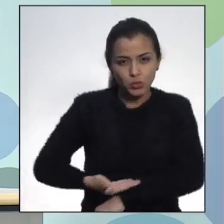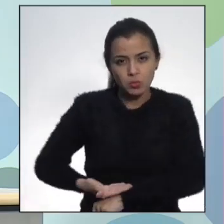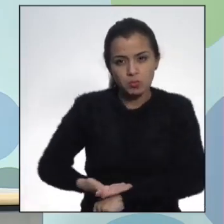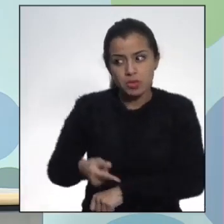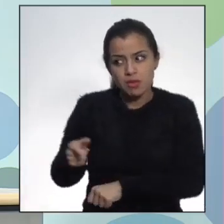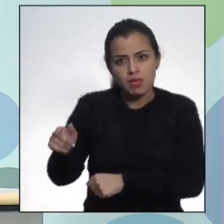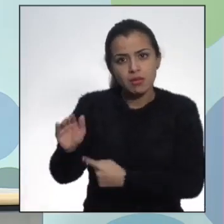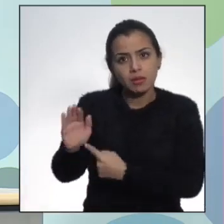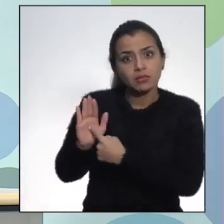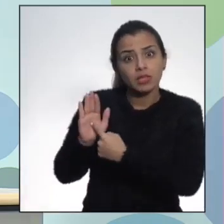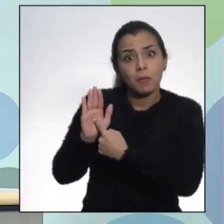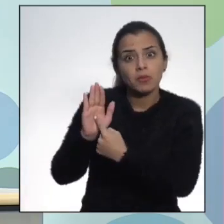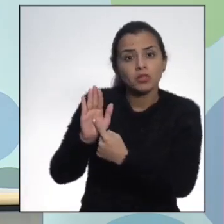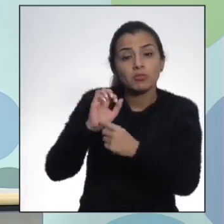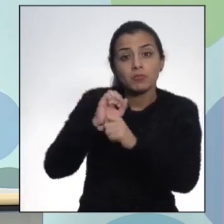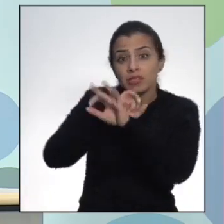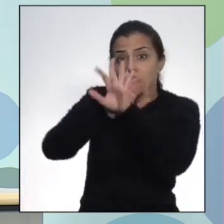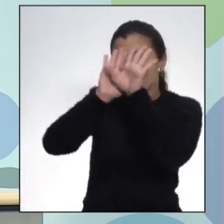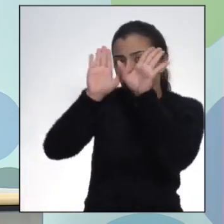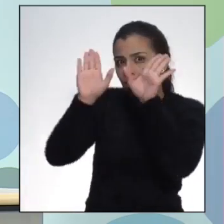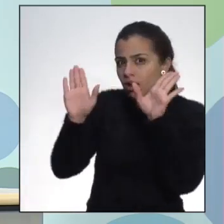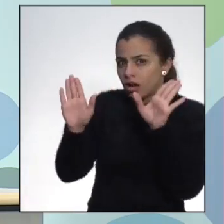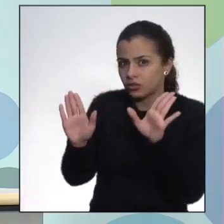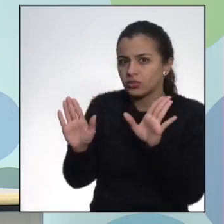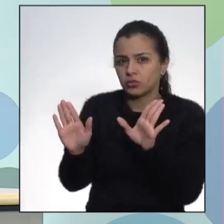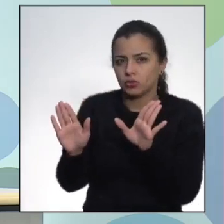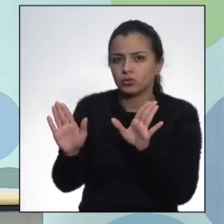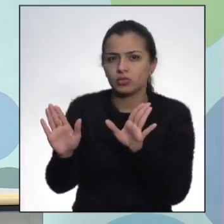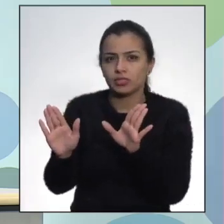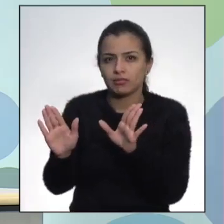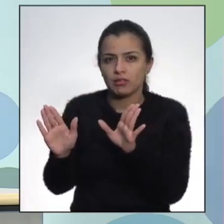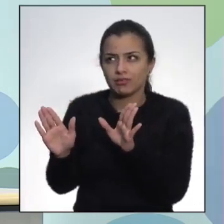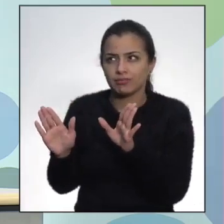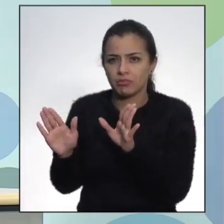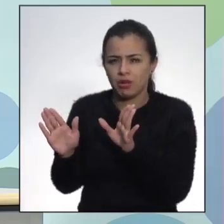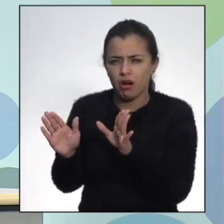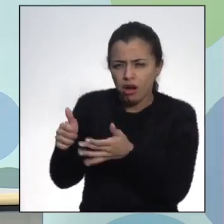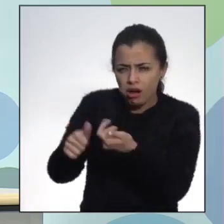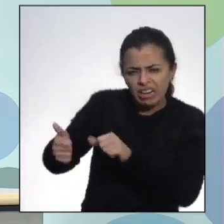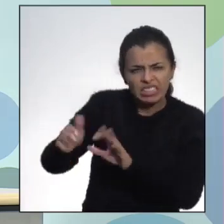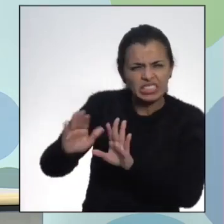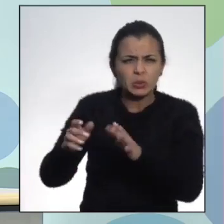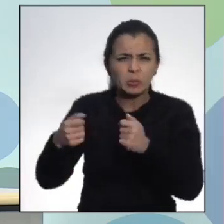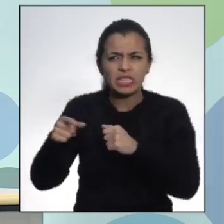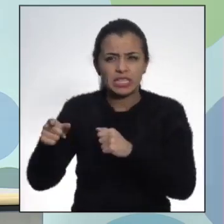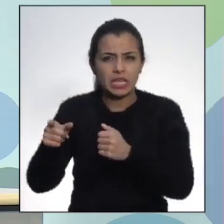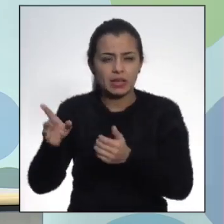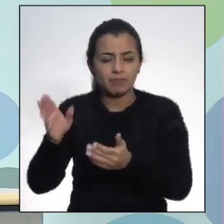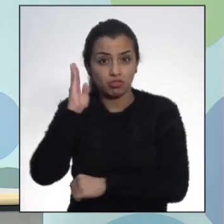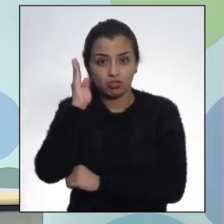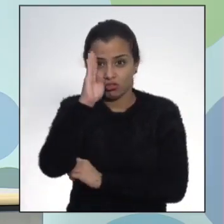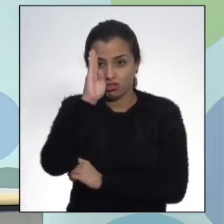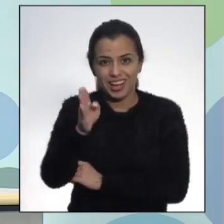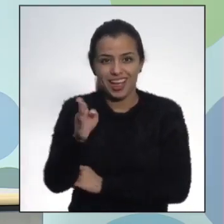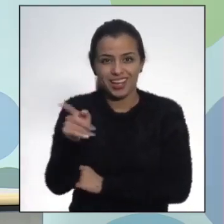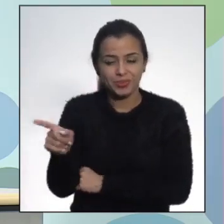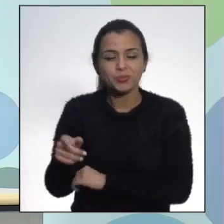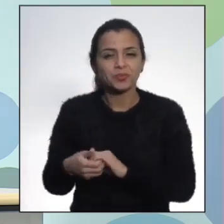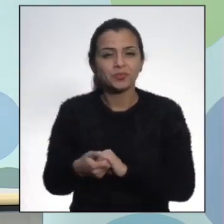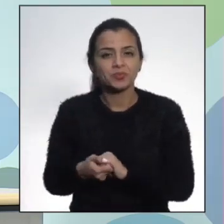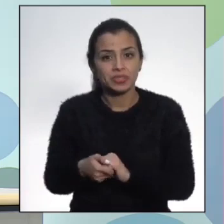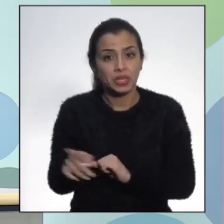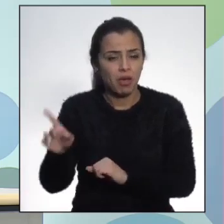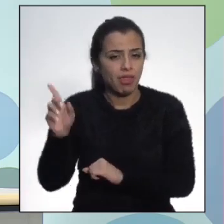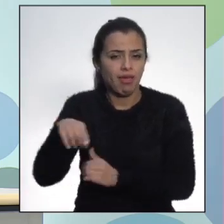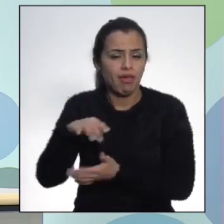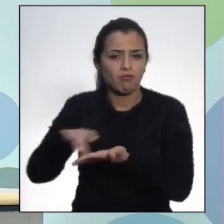que veio, né? Então não fica muito tempo para análises psicológicas, né? Então, notadamente, o Ambrósio é o vilão da